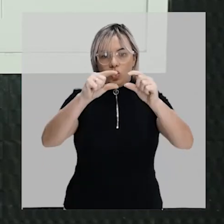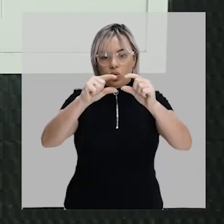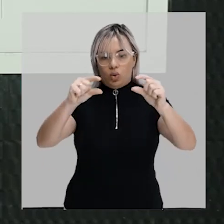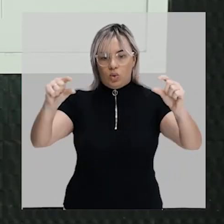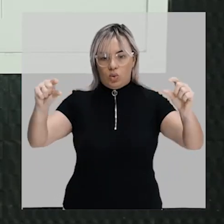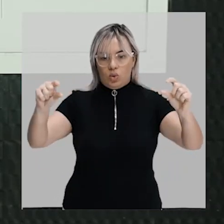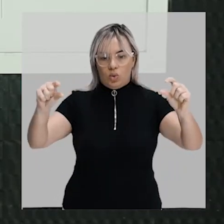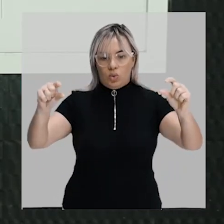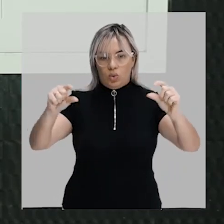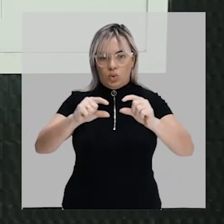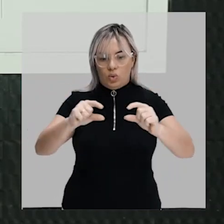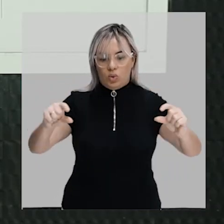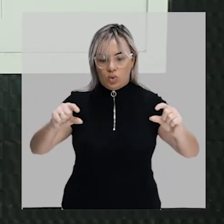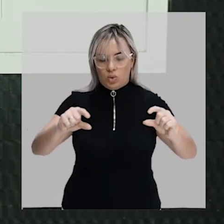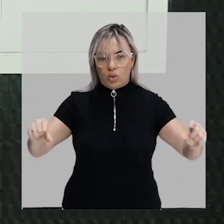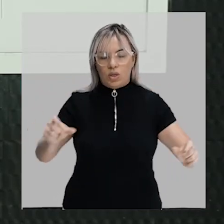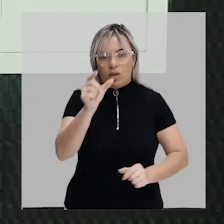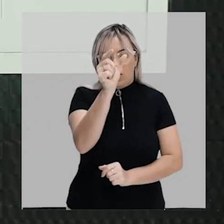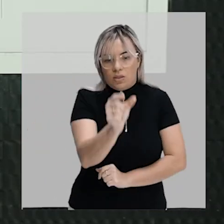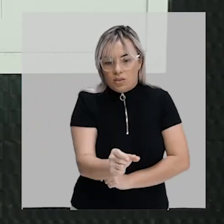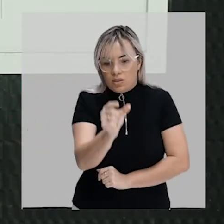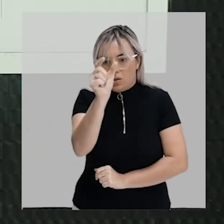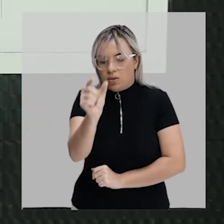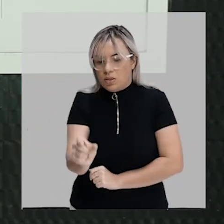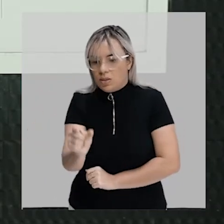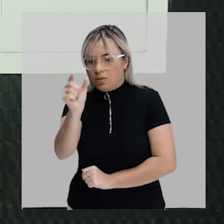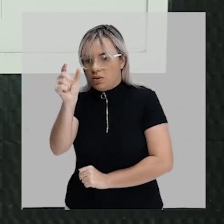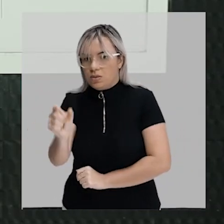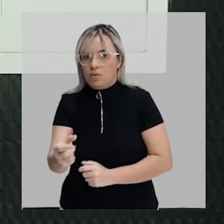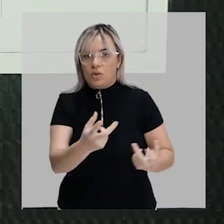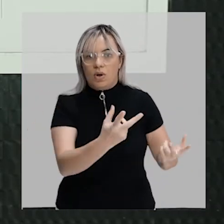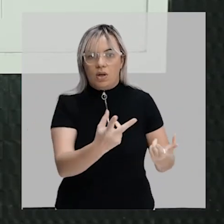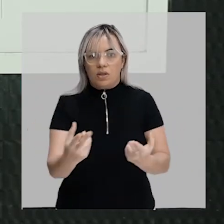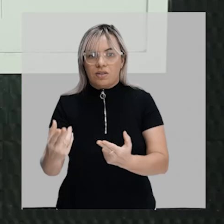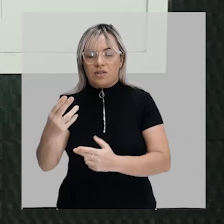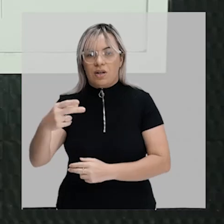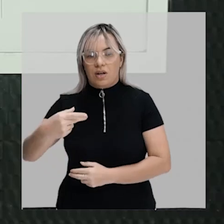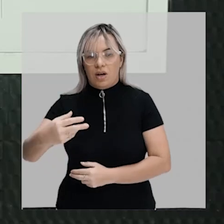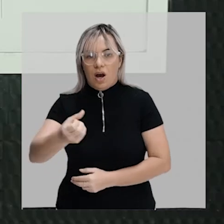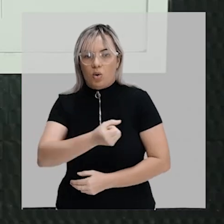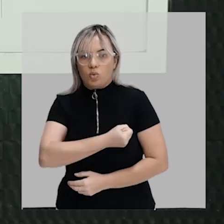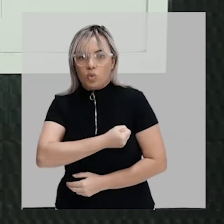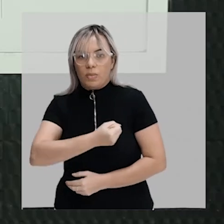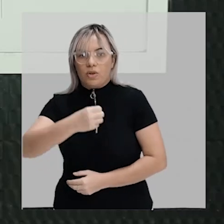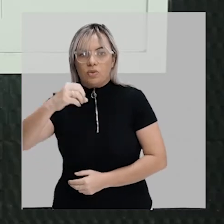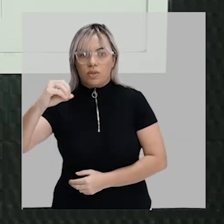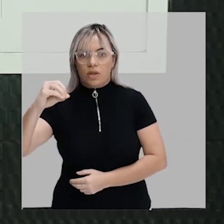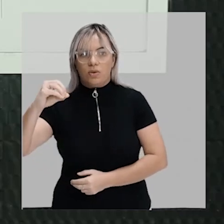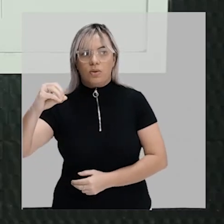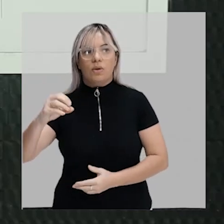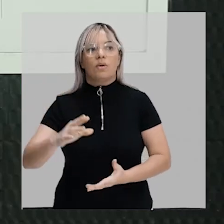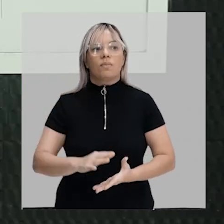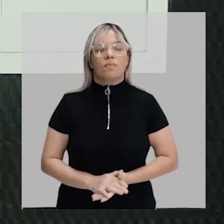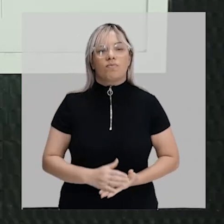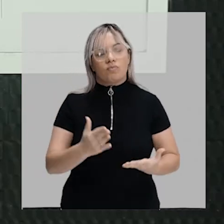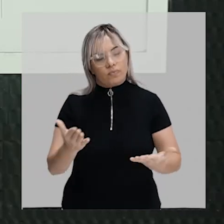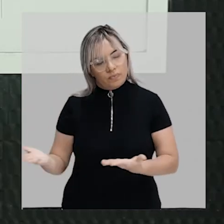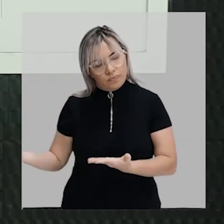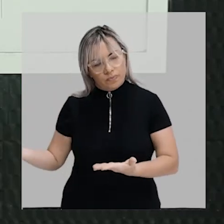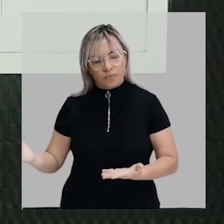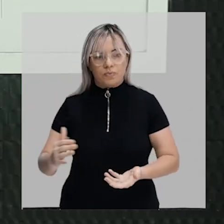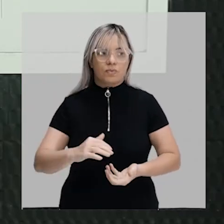são iguais a zero todos os seus elementos são iguais são iguais